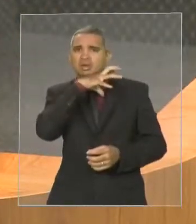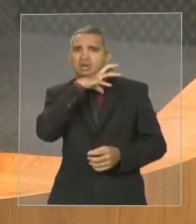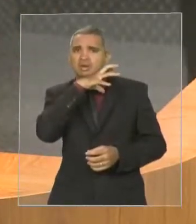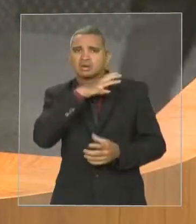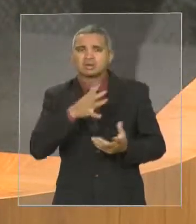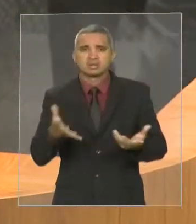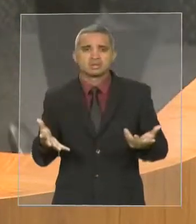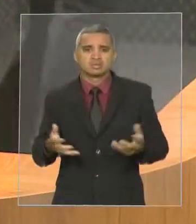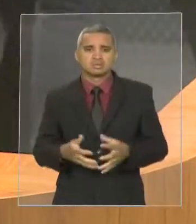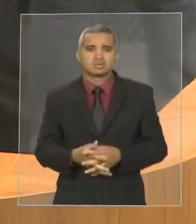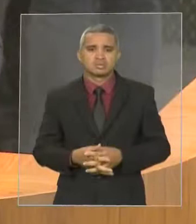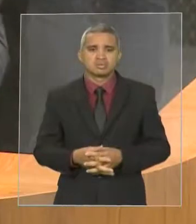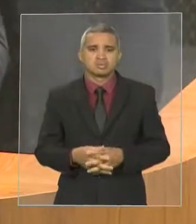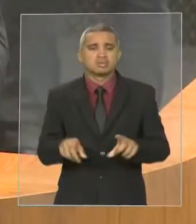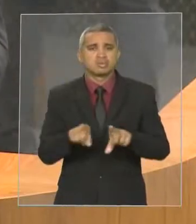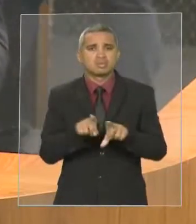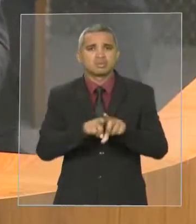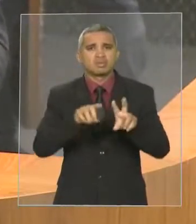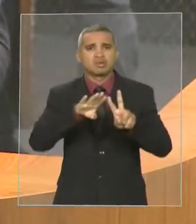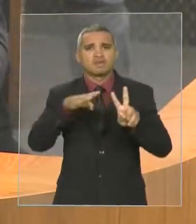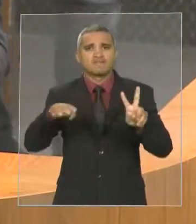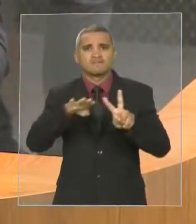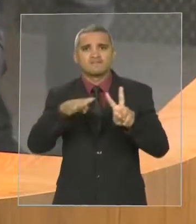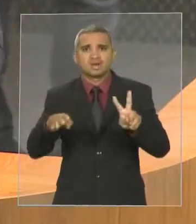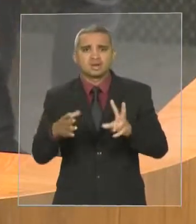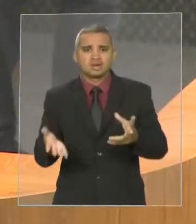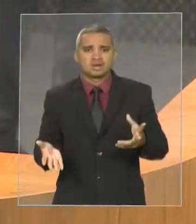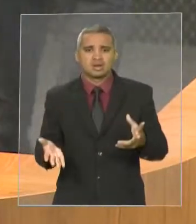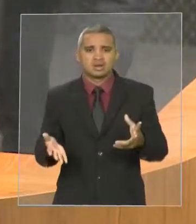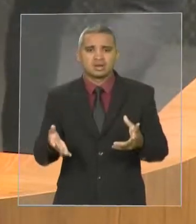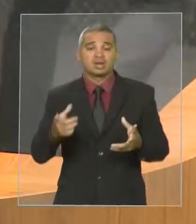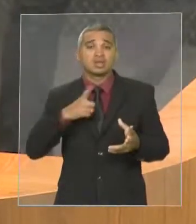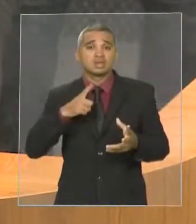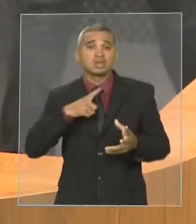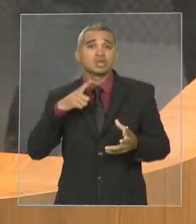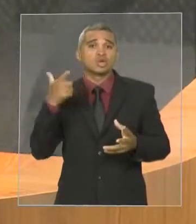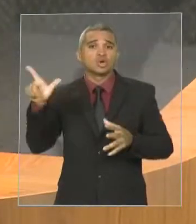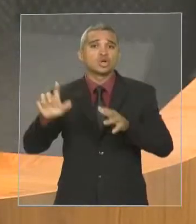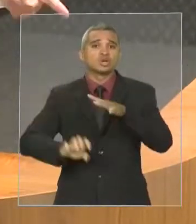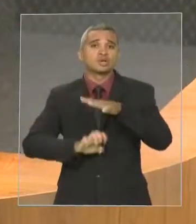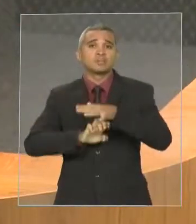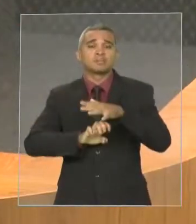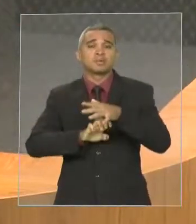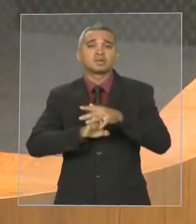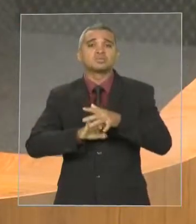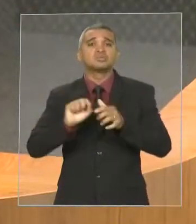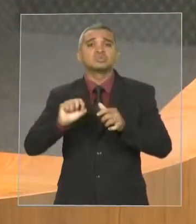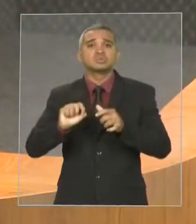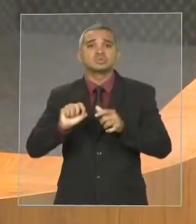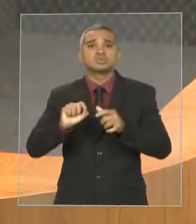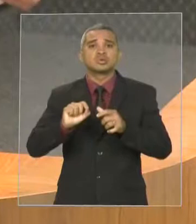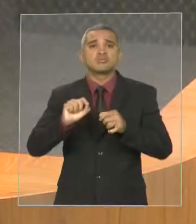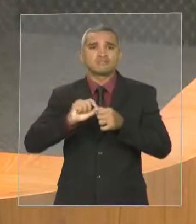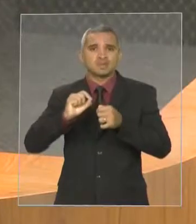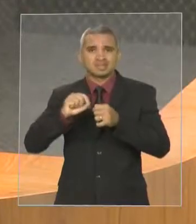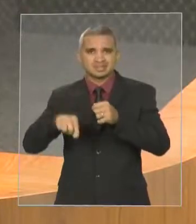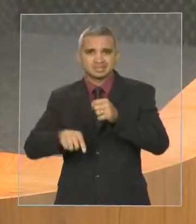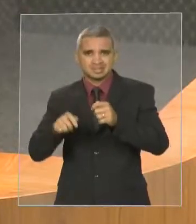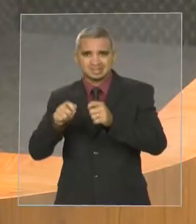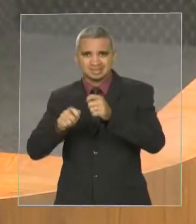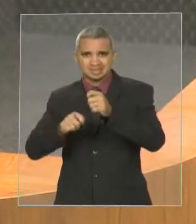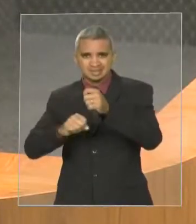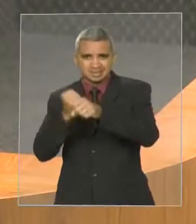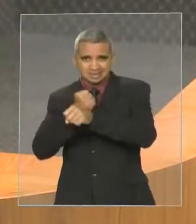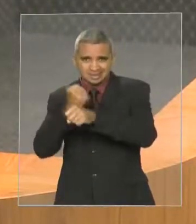base, seus incentivos, vai fazer a siderúrgica lá no Ceará com o dinheiro do BNDES. Então, nesse momento que a gente oferece essa série